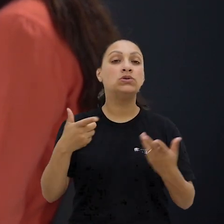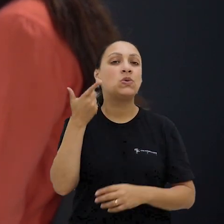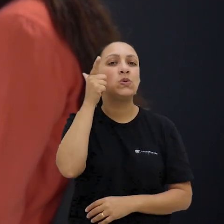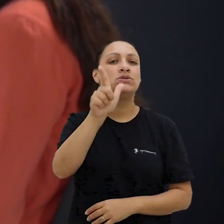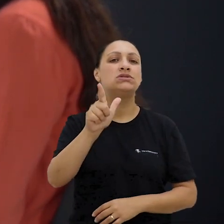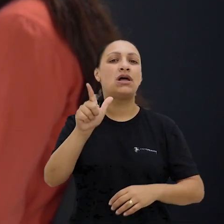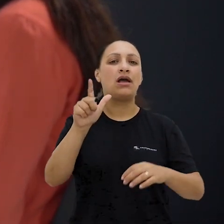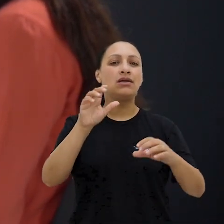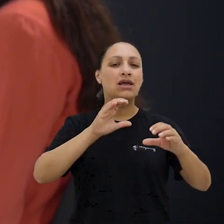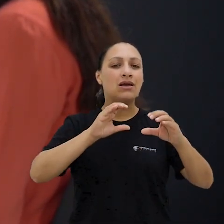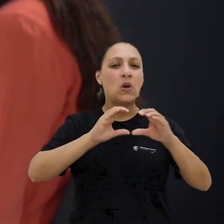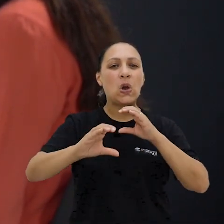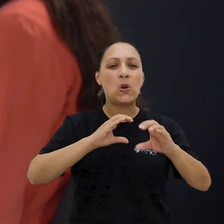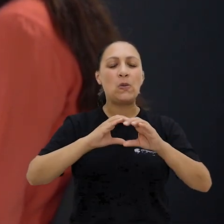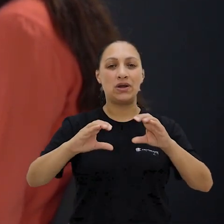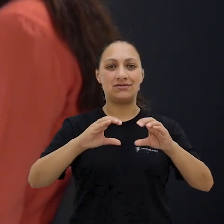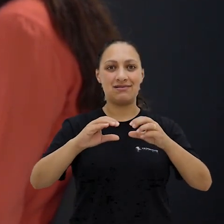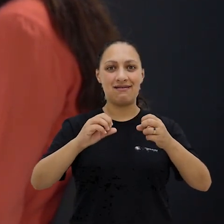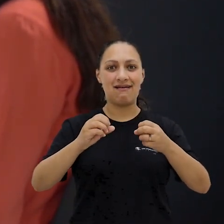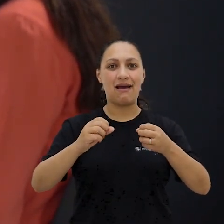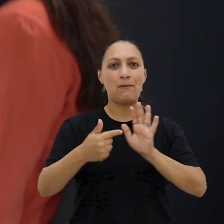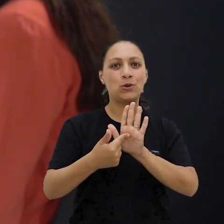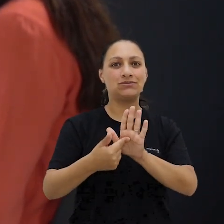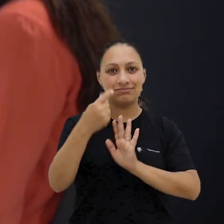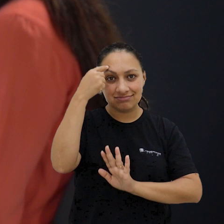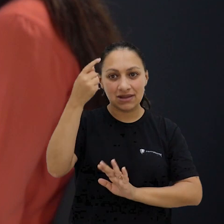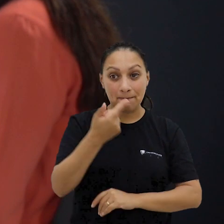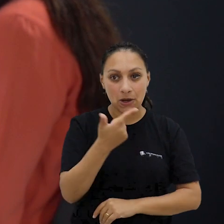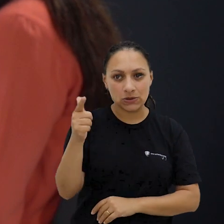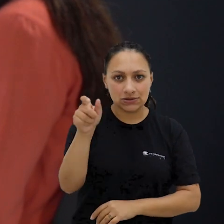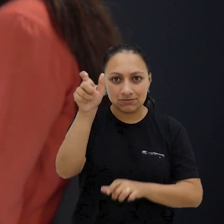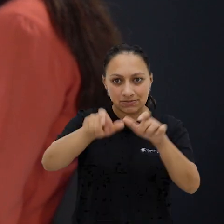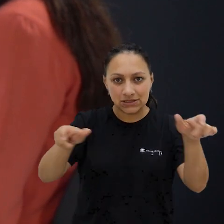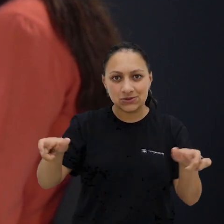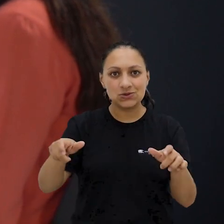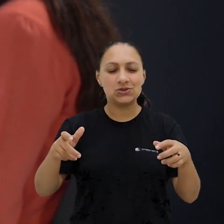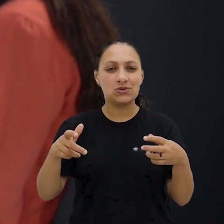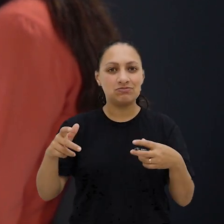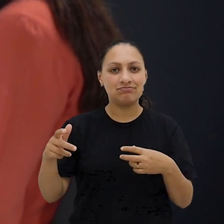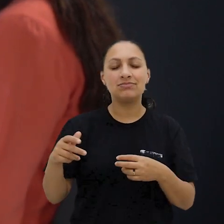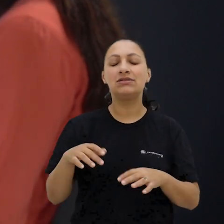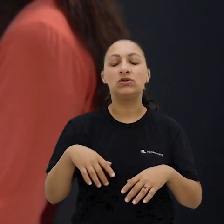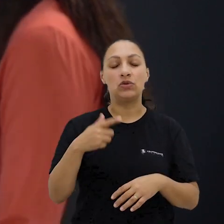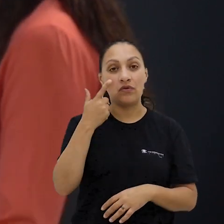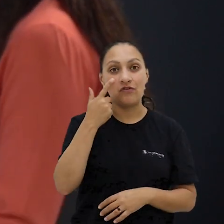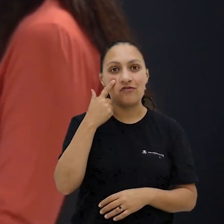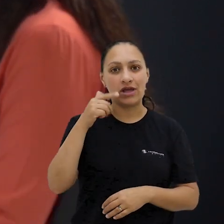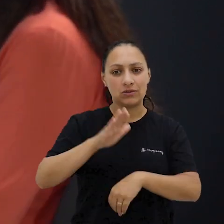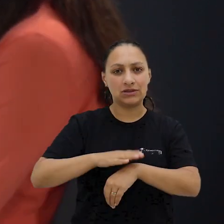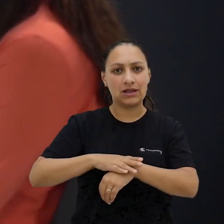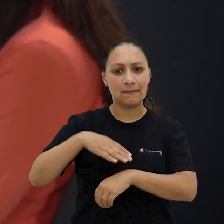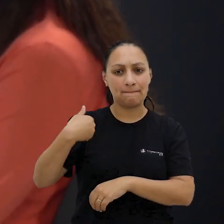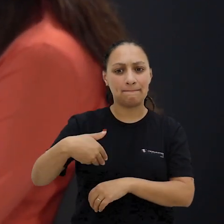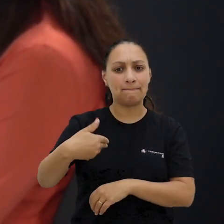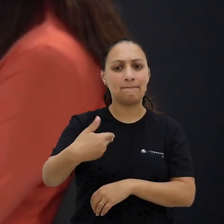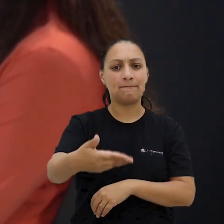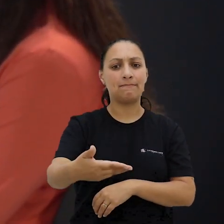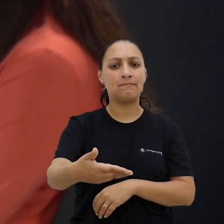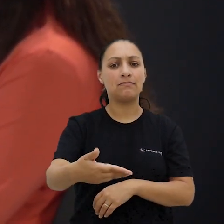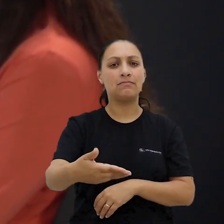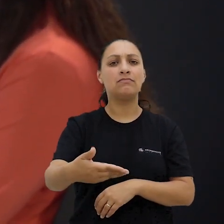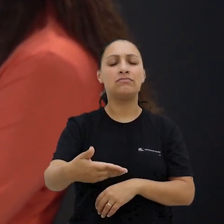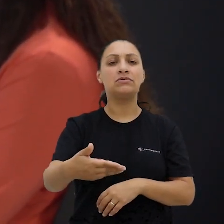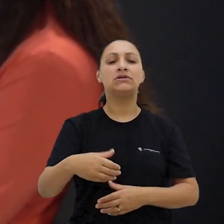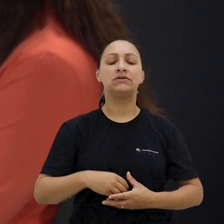Ou vender a ideia para outras pessoas que pensam de forma similar, tu vê que durante muito tempo tu estava tentando apagar incêndio. Tu não